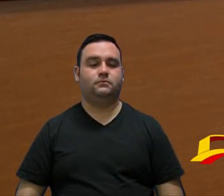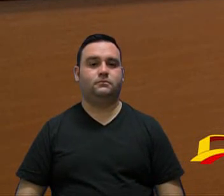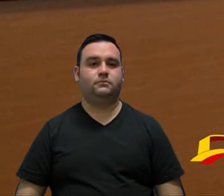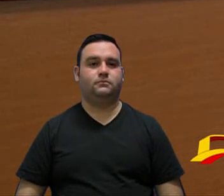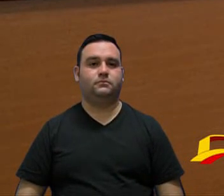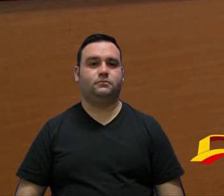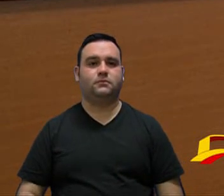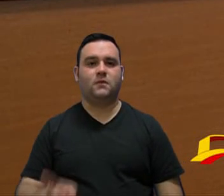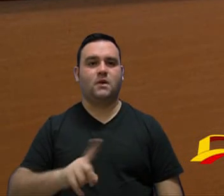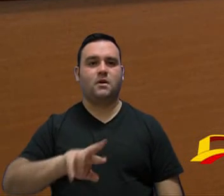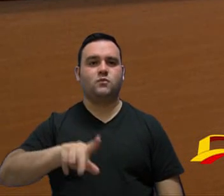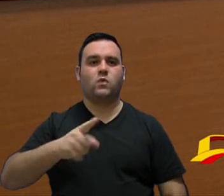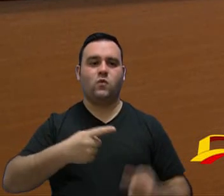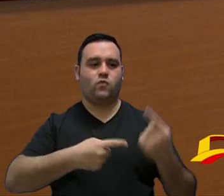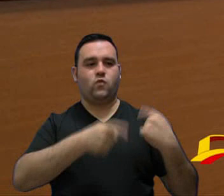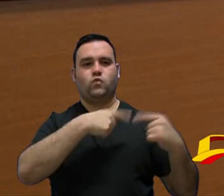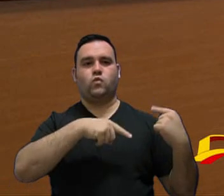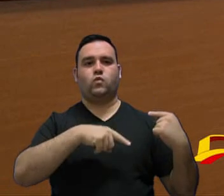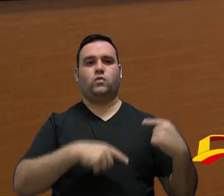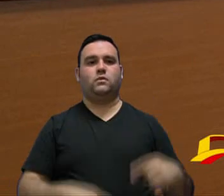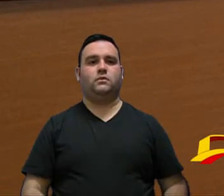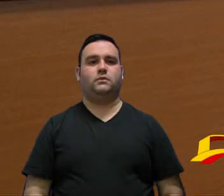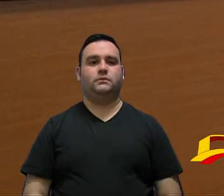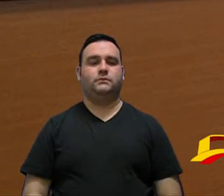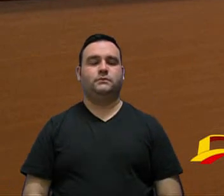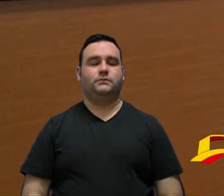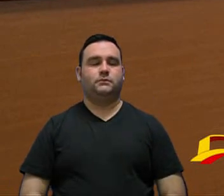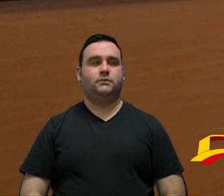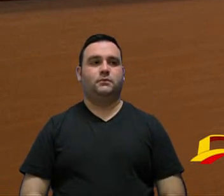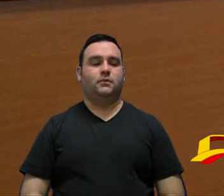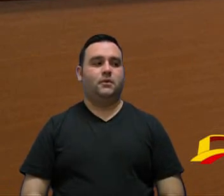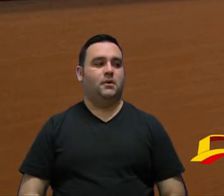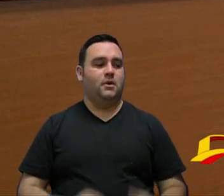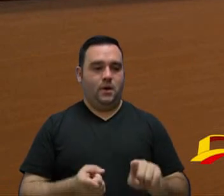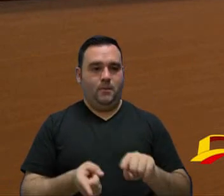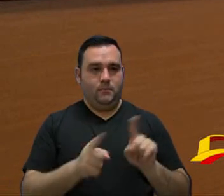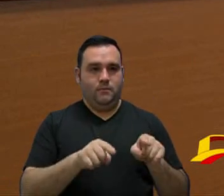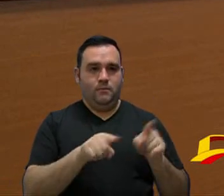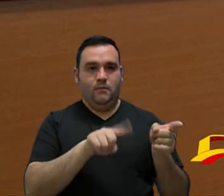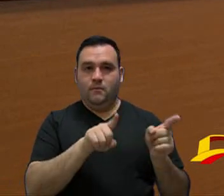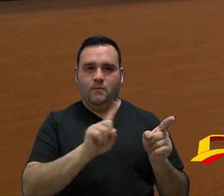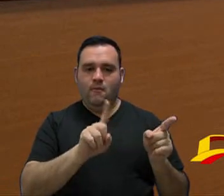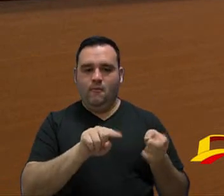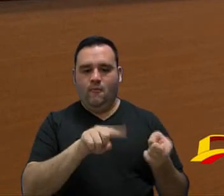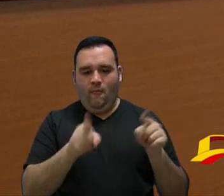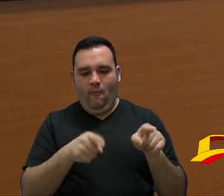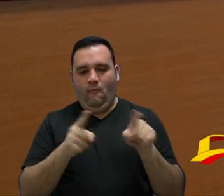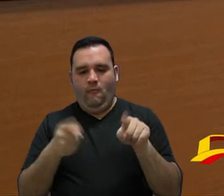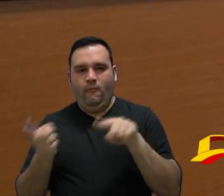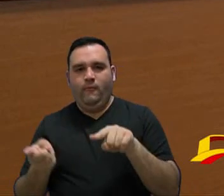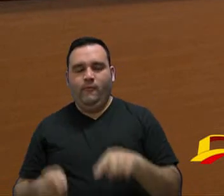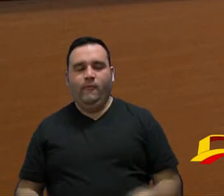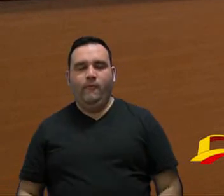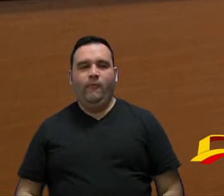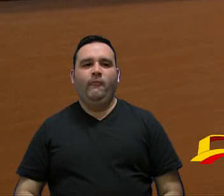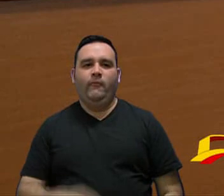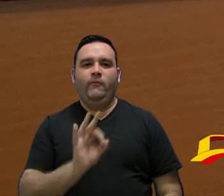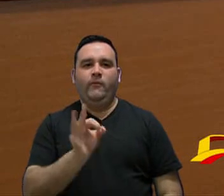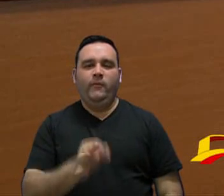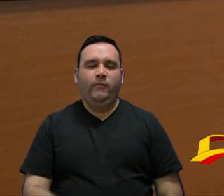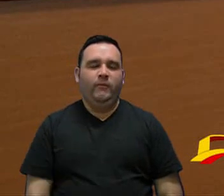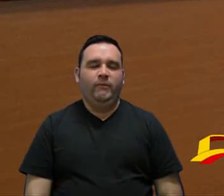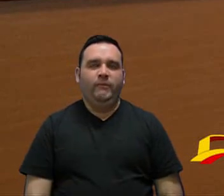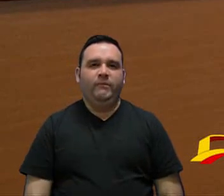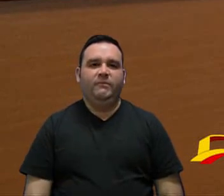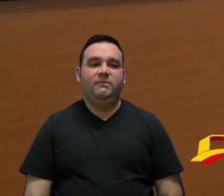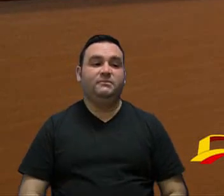e não é esse aí voltou para trás você tá voltando para trás e esse